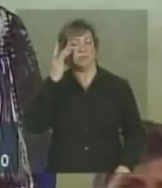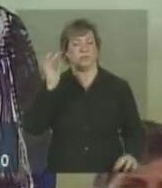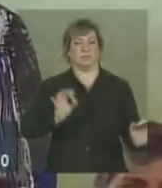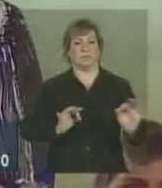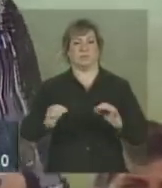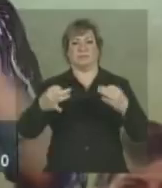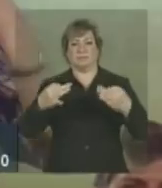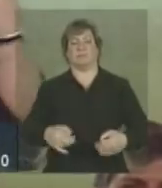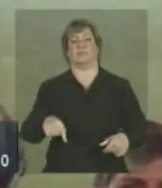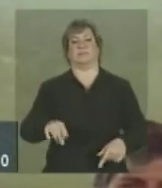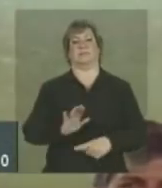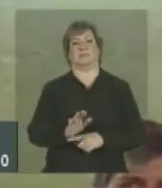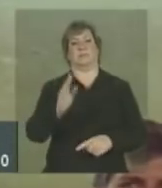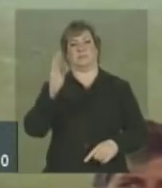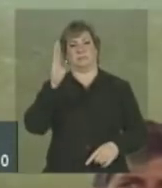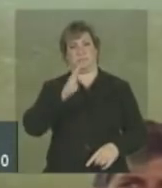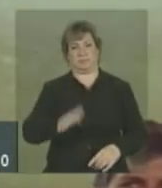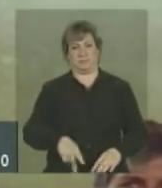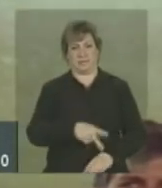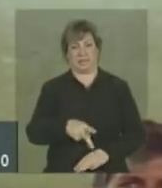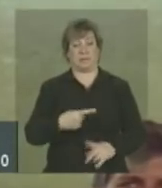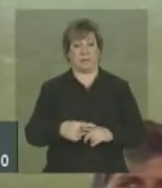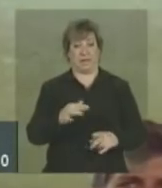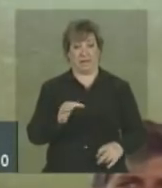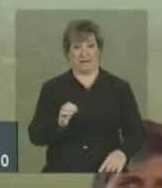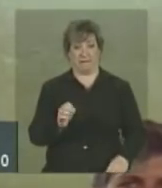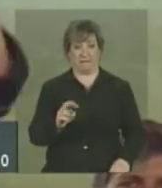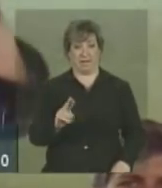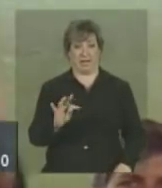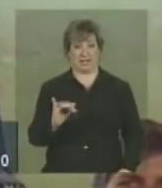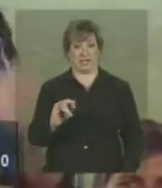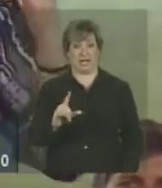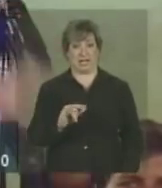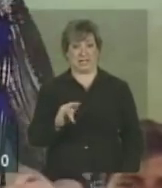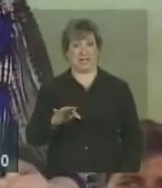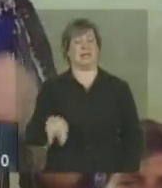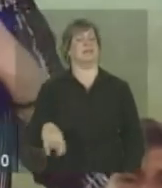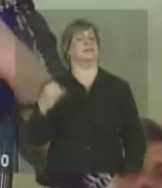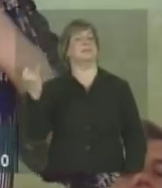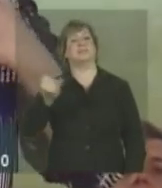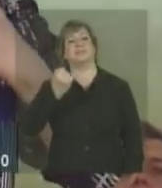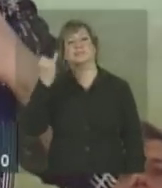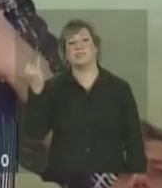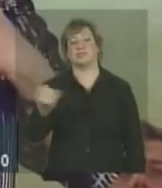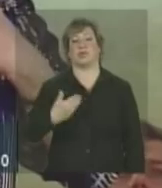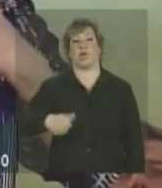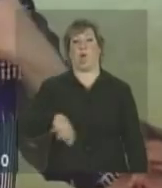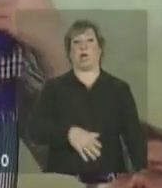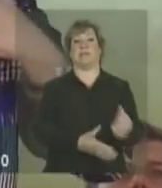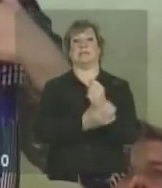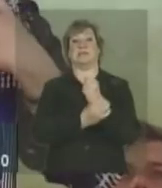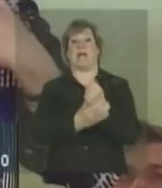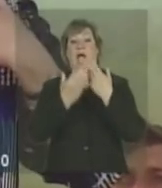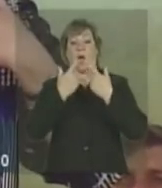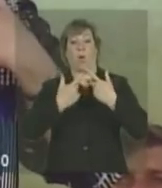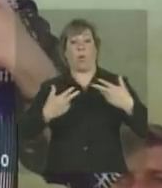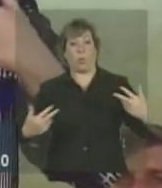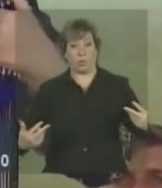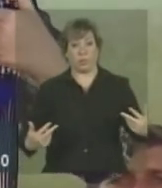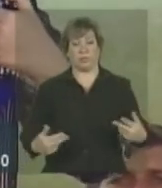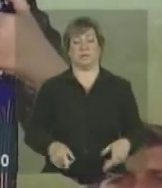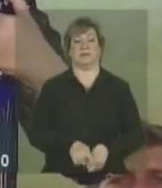para o país, porque fertilizante é algo crucial para a nossa segurança